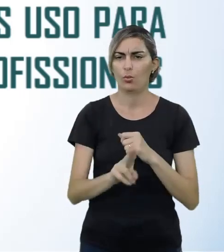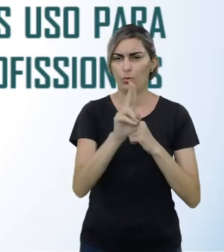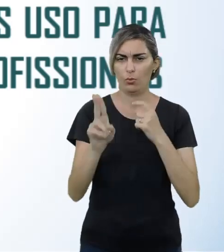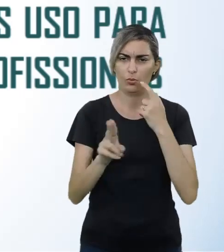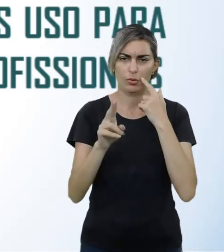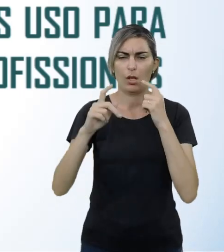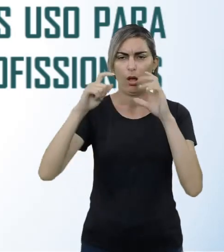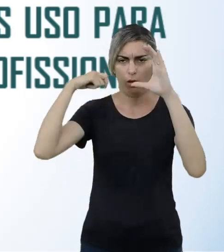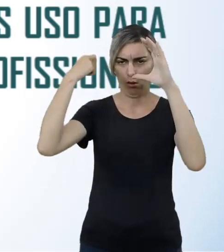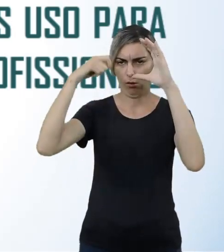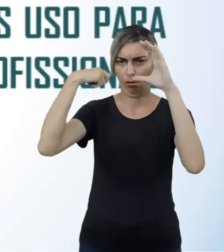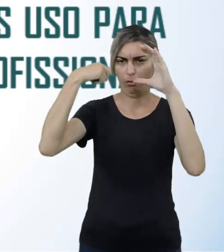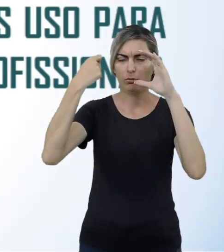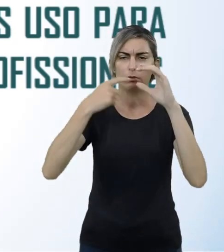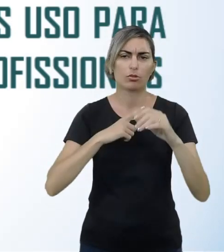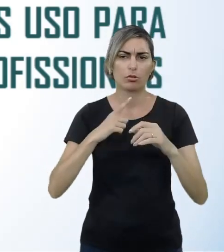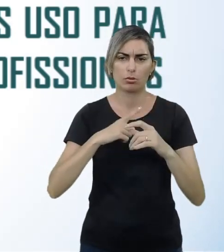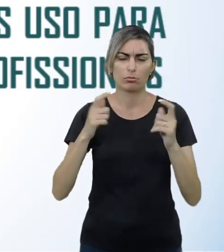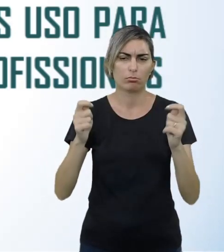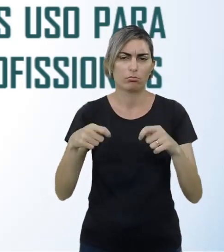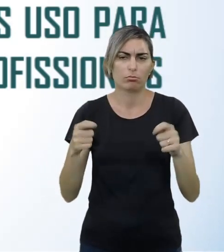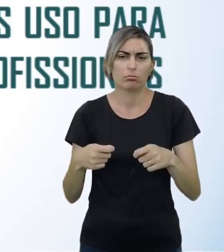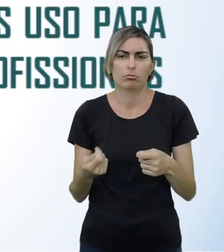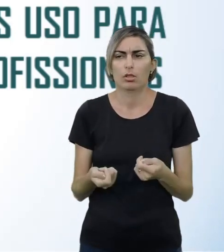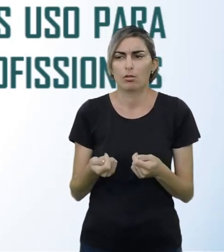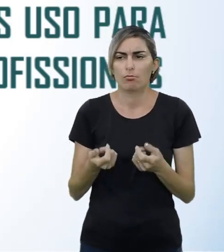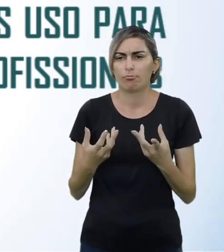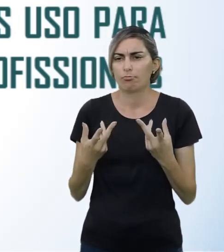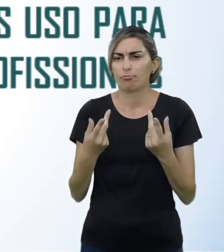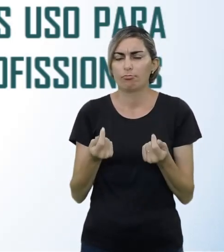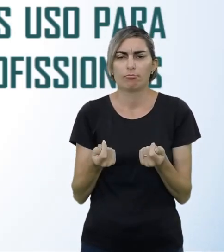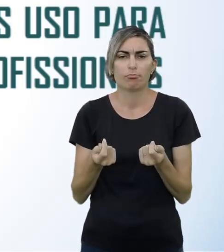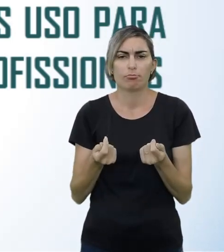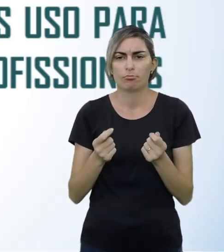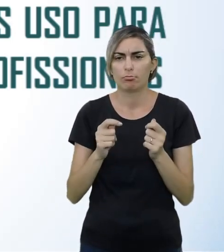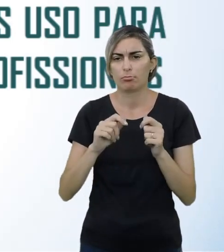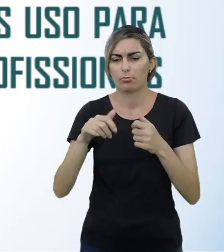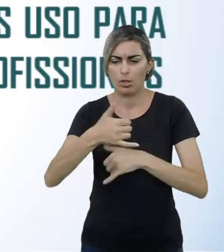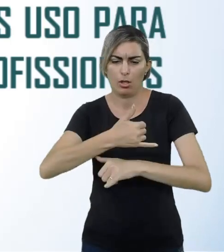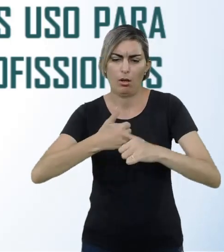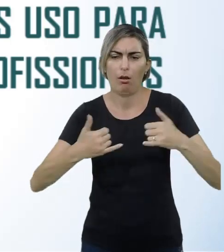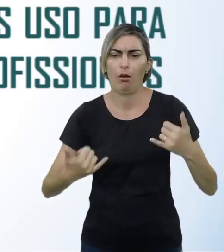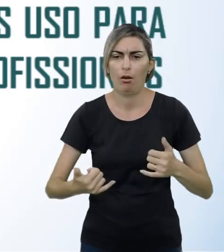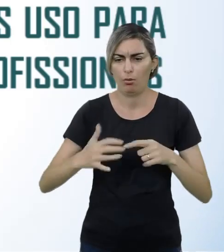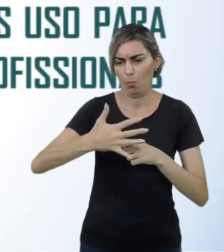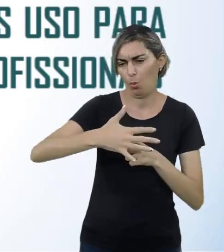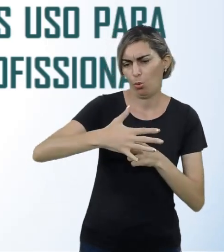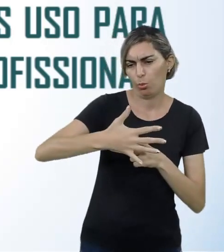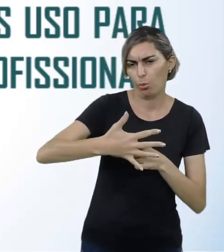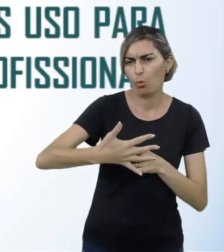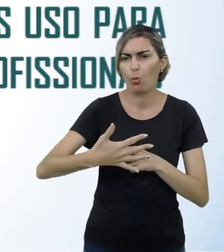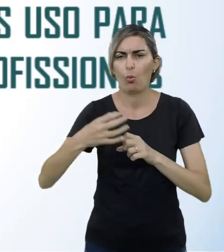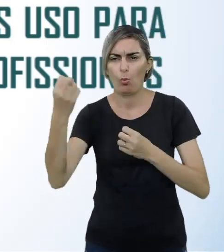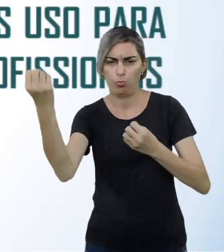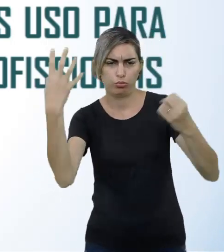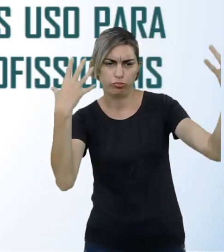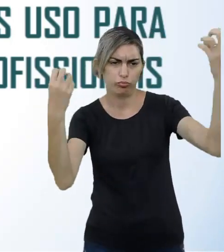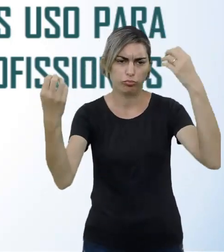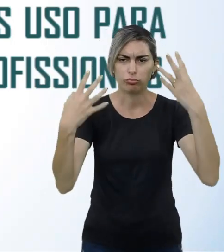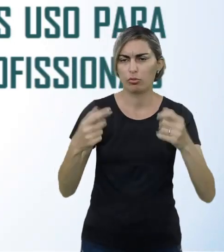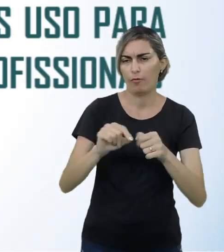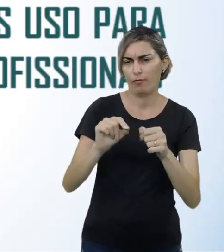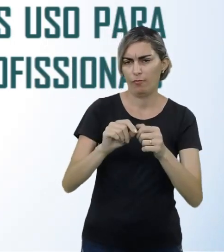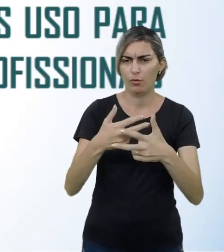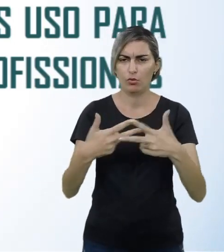por artistas que tinham essa demanda de montar circuitos elétricos com motores, com sensores, com luzes, para